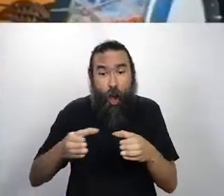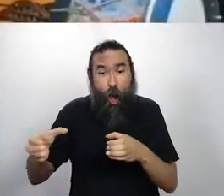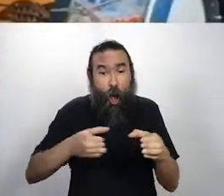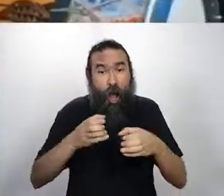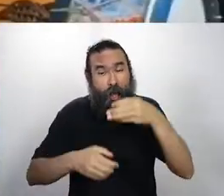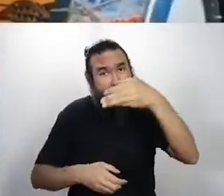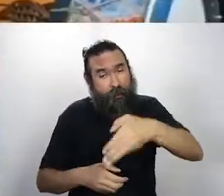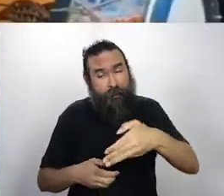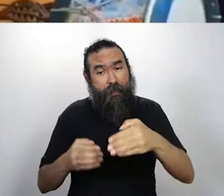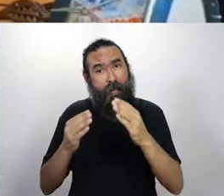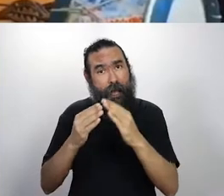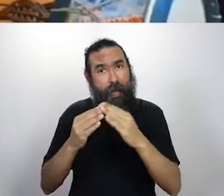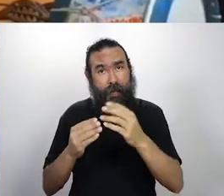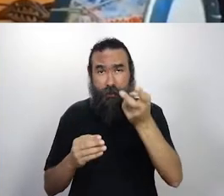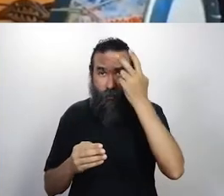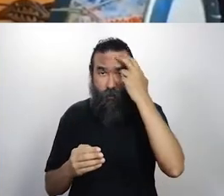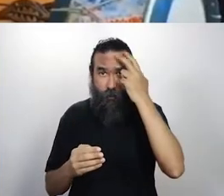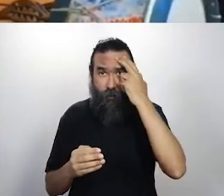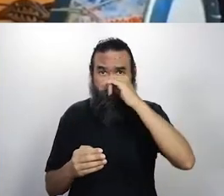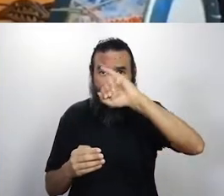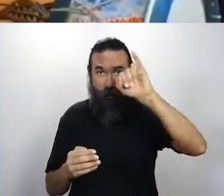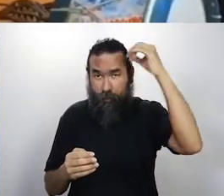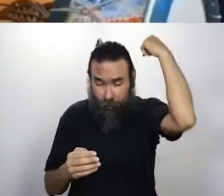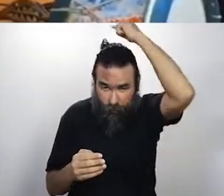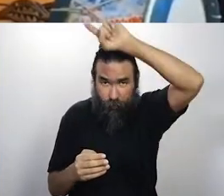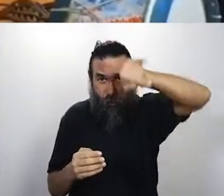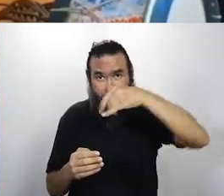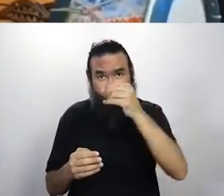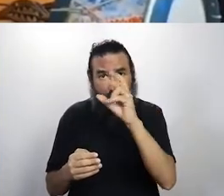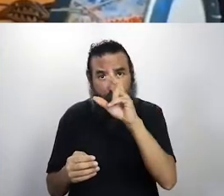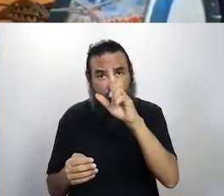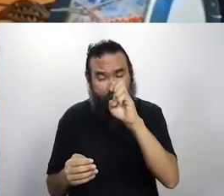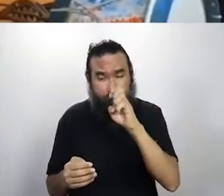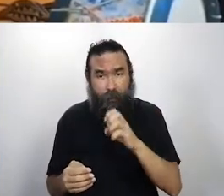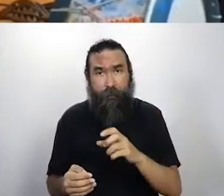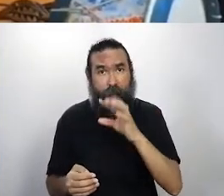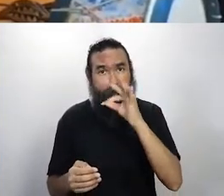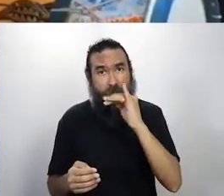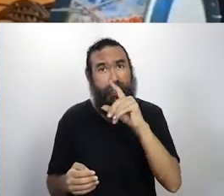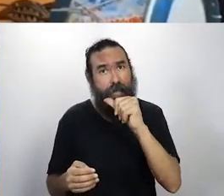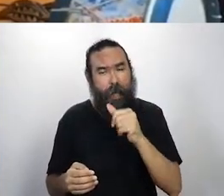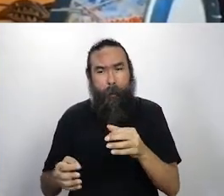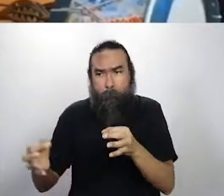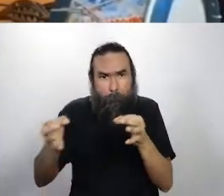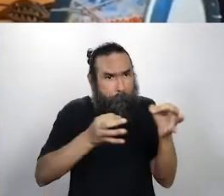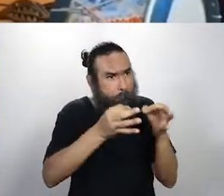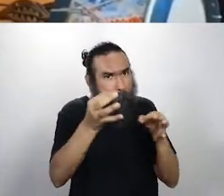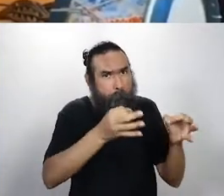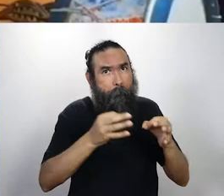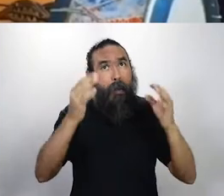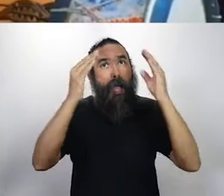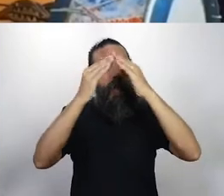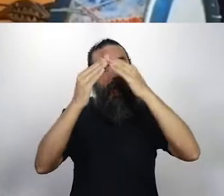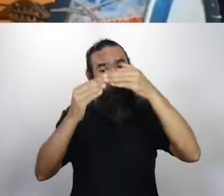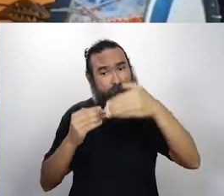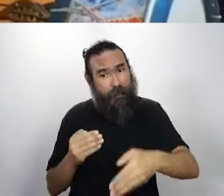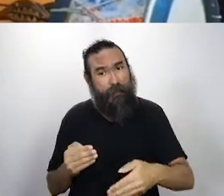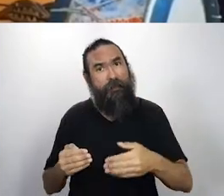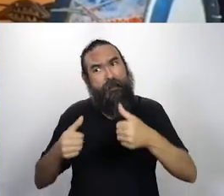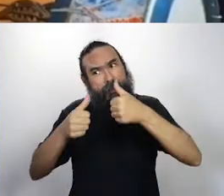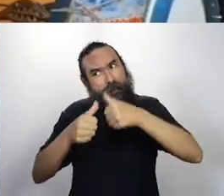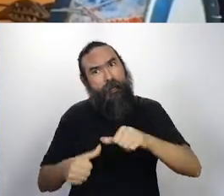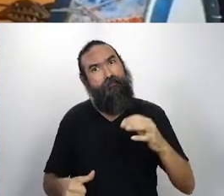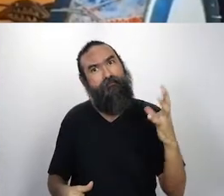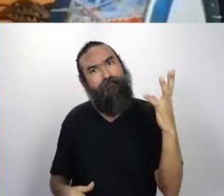gente estando longe, mesmo com as ruas silenciosas, ela preparou a Casa de Cultura Cavaleiro de Jorge para que vocês entrem e celebrem